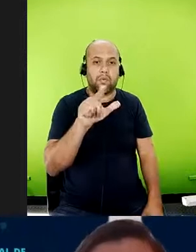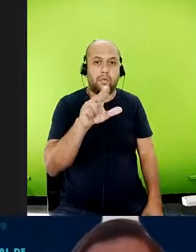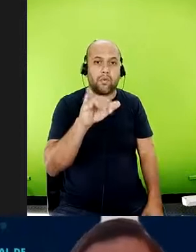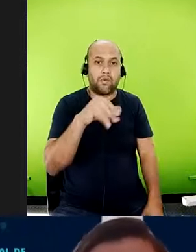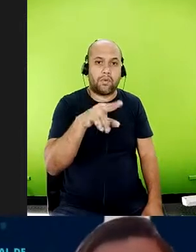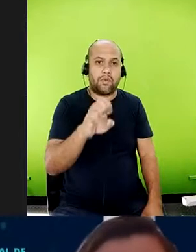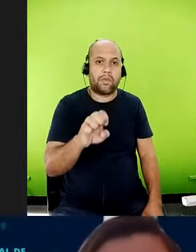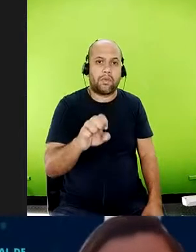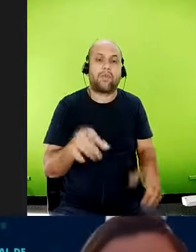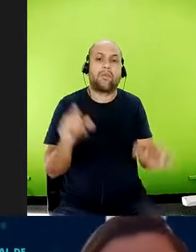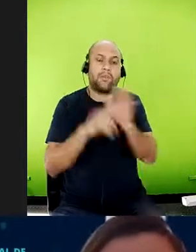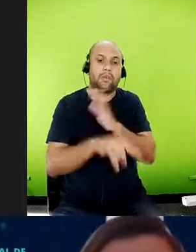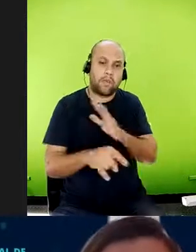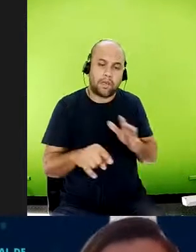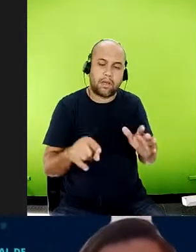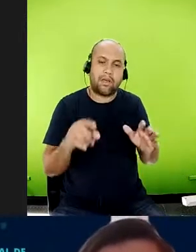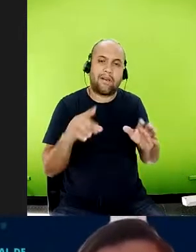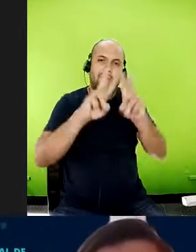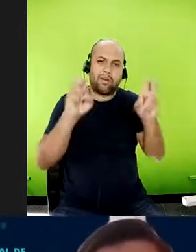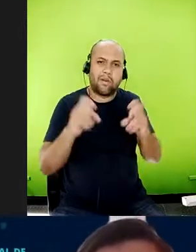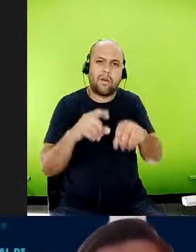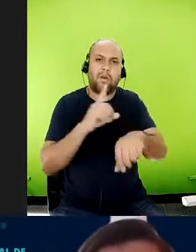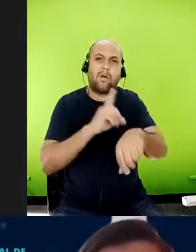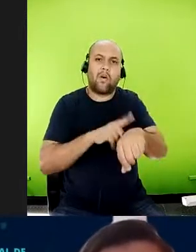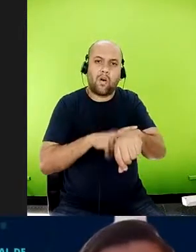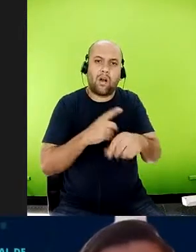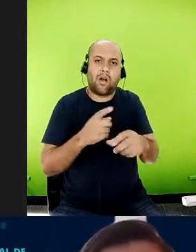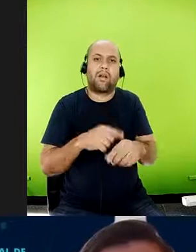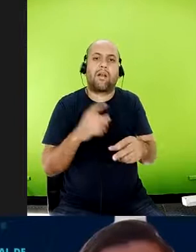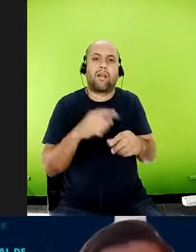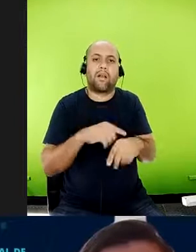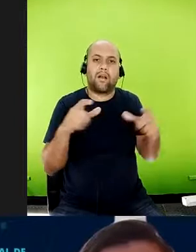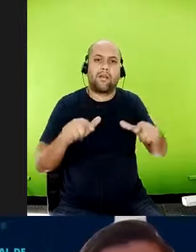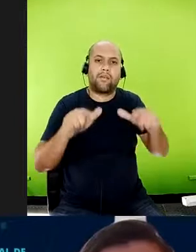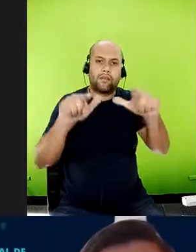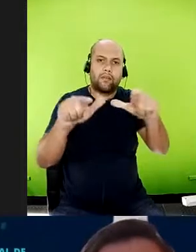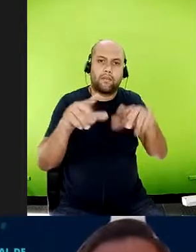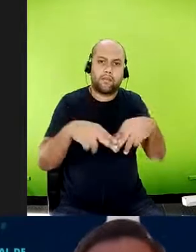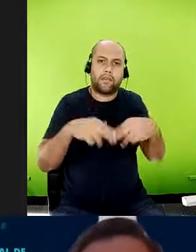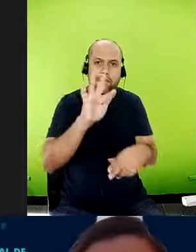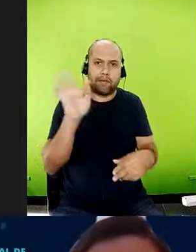perguntando de Hora de outras coisas referentes a a faculdade